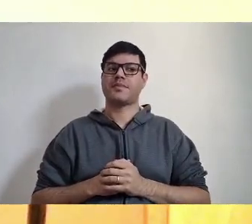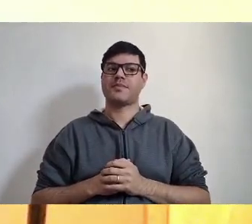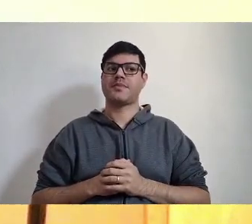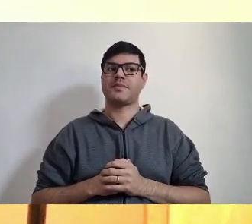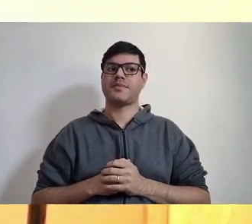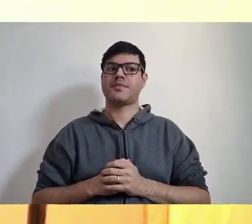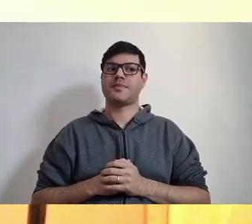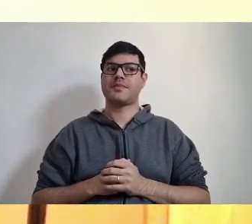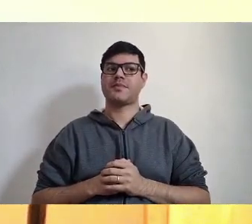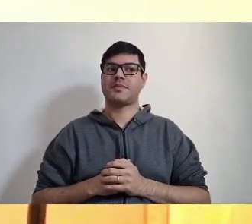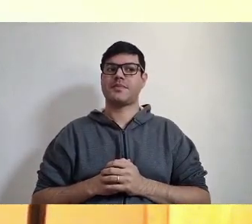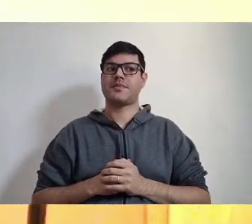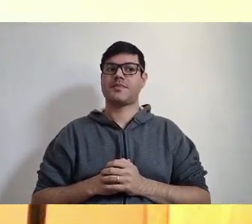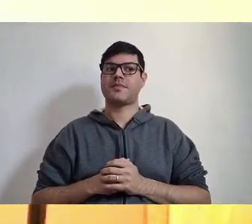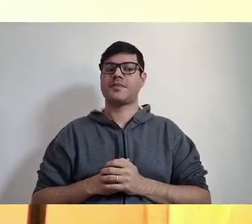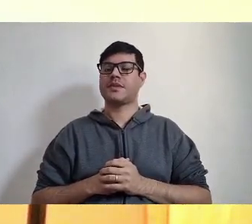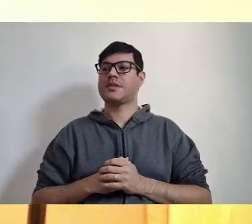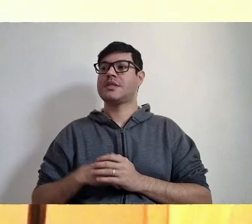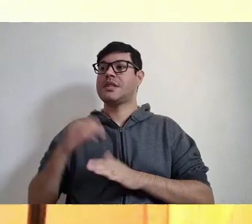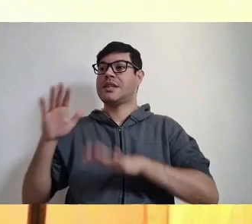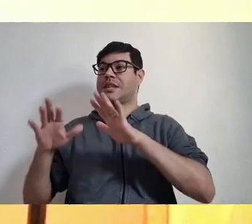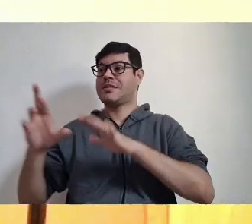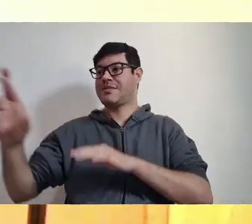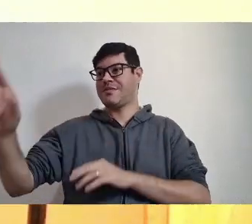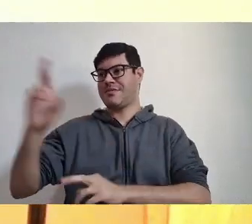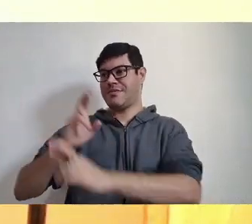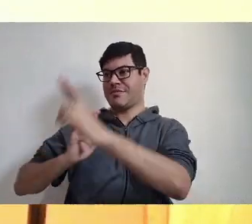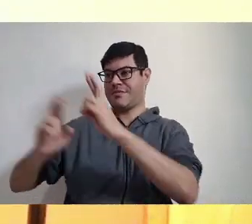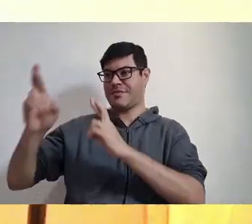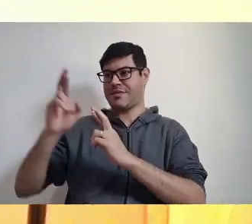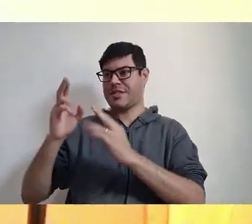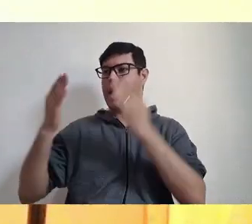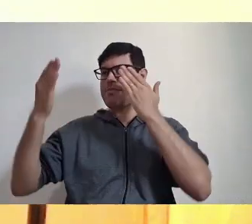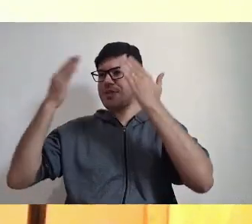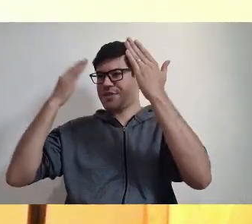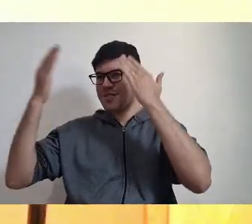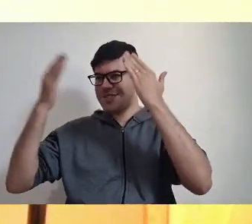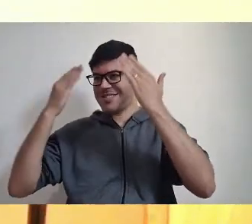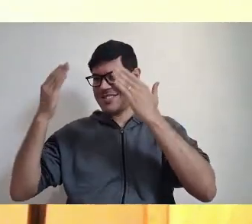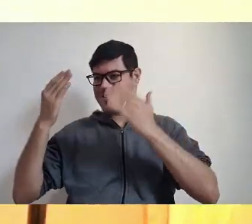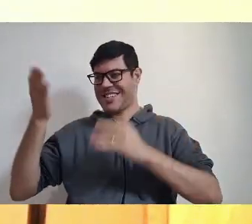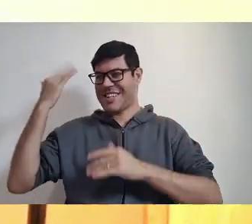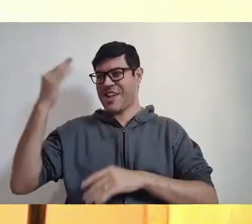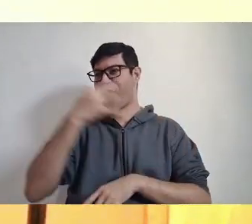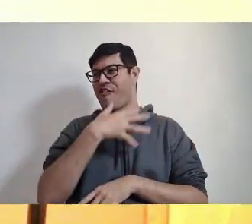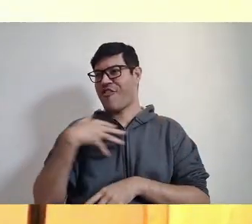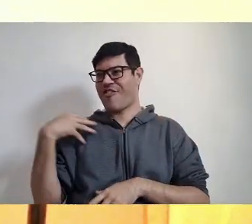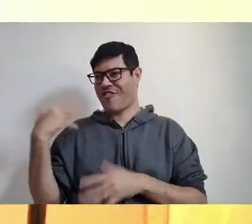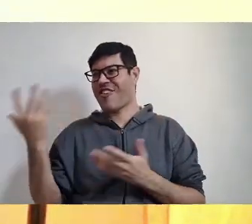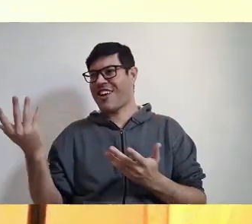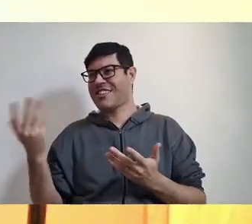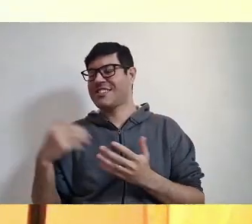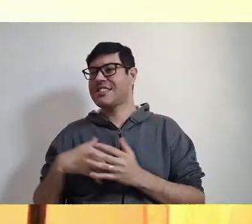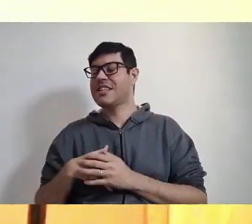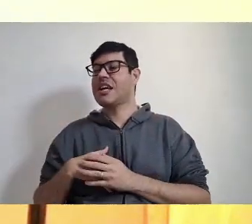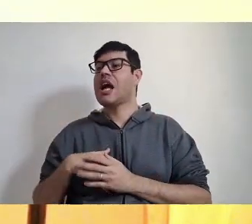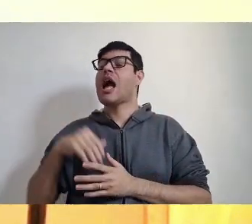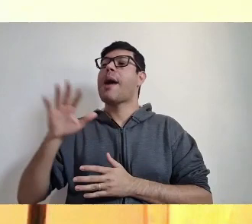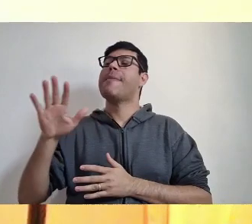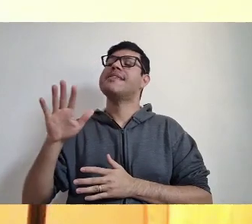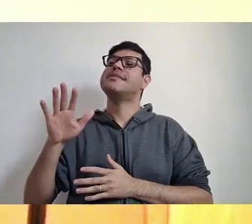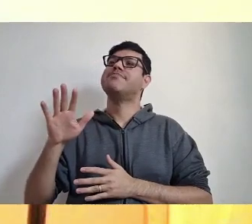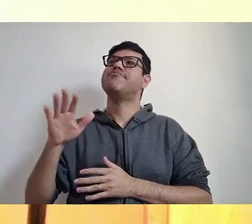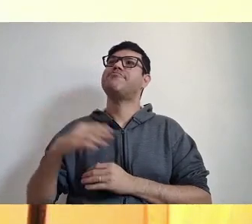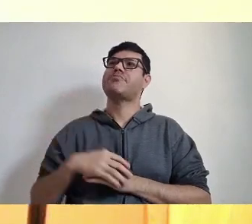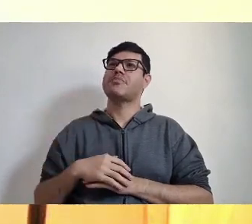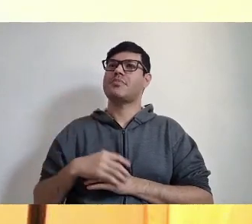no intelecto da pessoa através das respostas. Isso aí acho que é psicologia. Freud deve explicar isso aí. Sim, Eu consigo traçar,